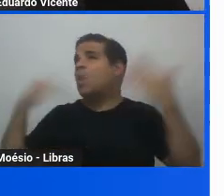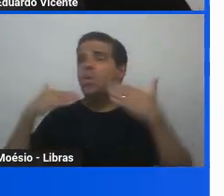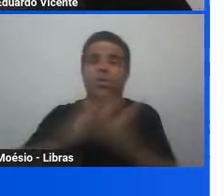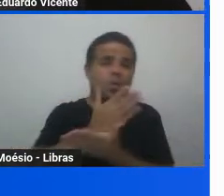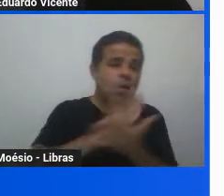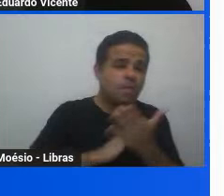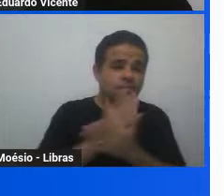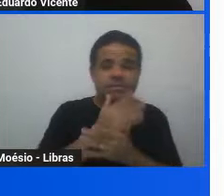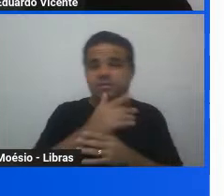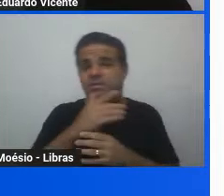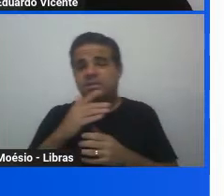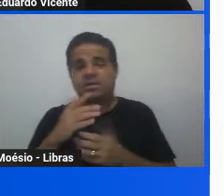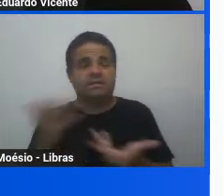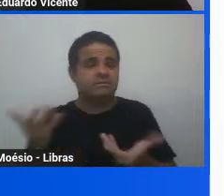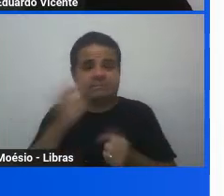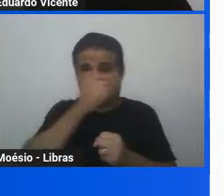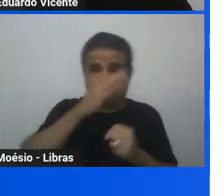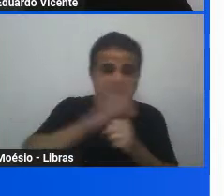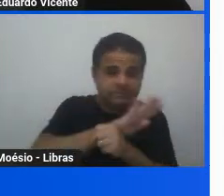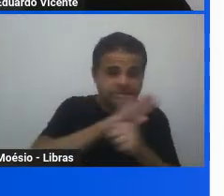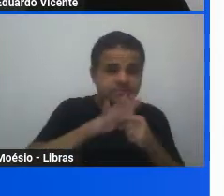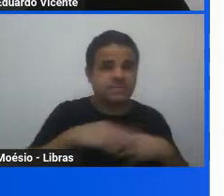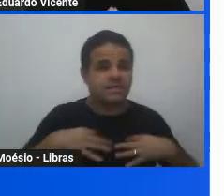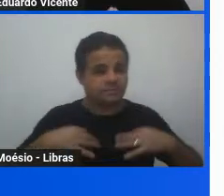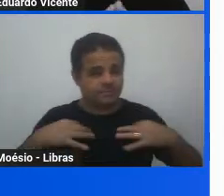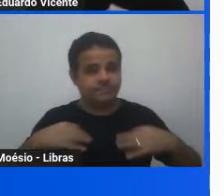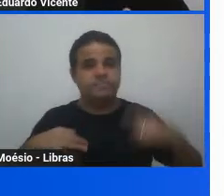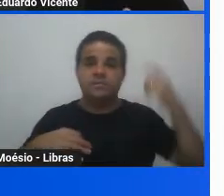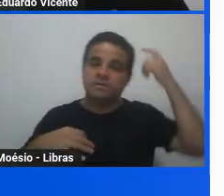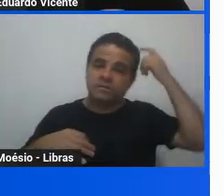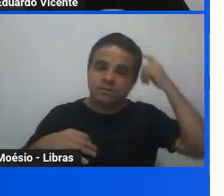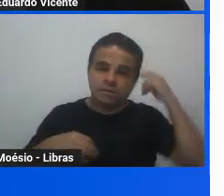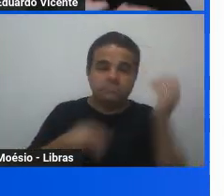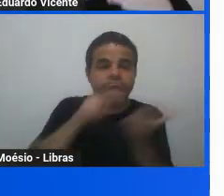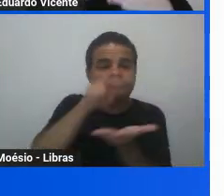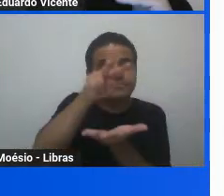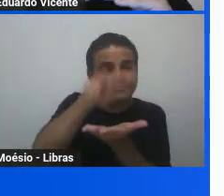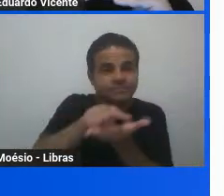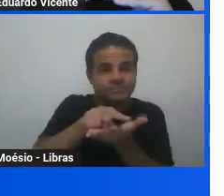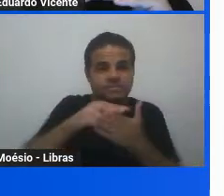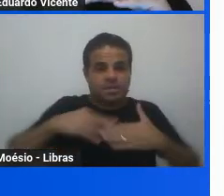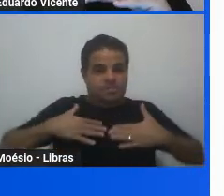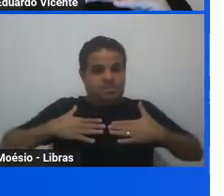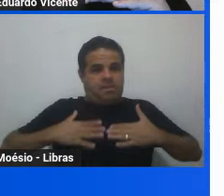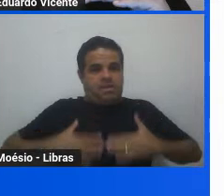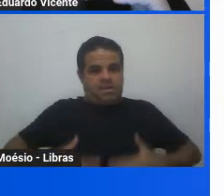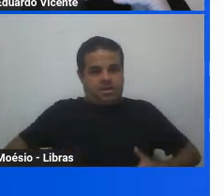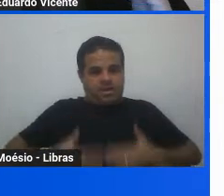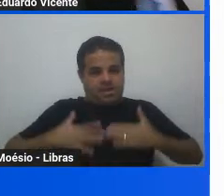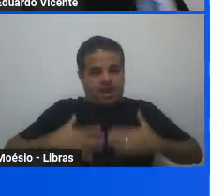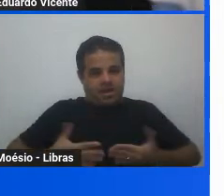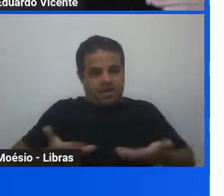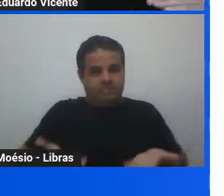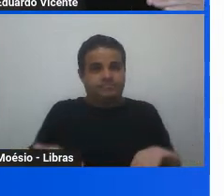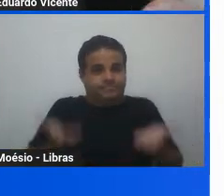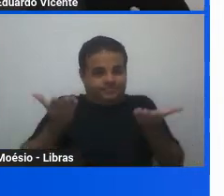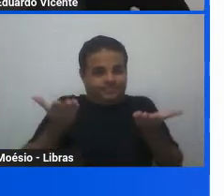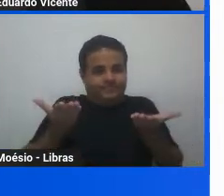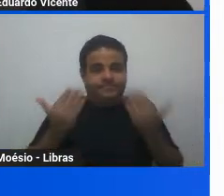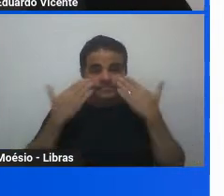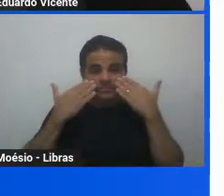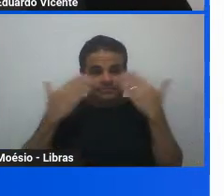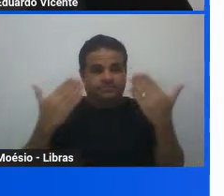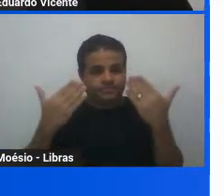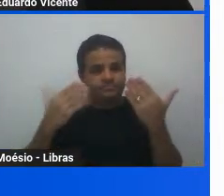incomodando, né? E vou deitar a vítima em quê? Em um local com uma superfície plana, sempre